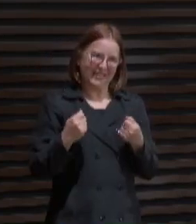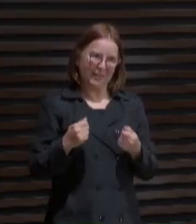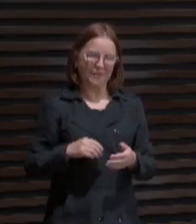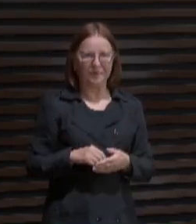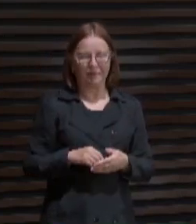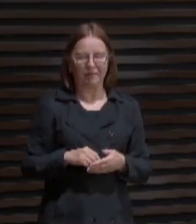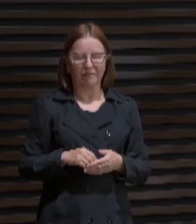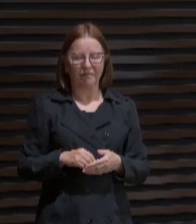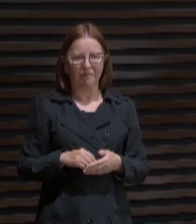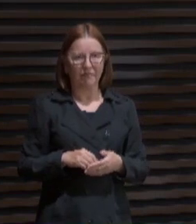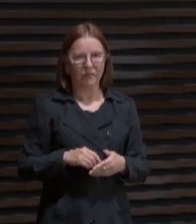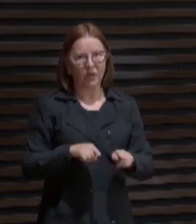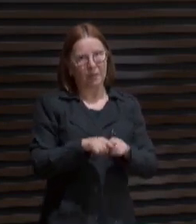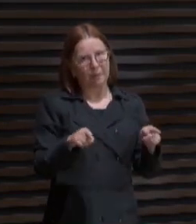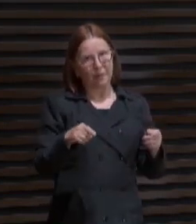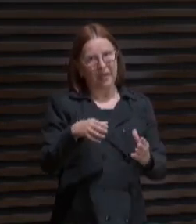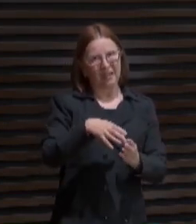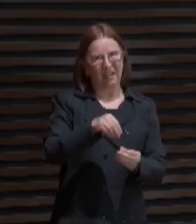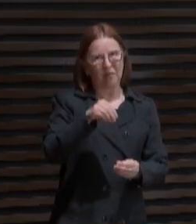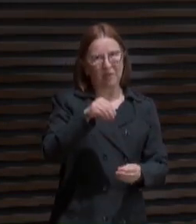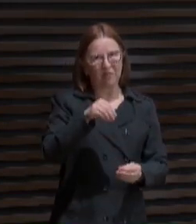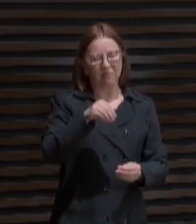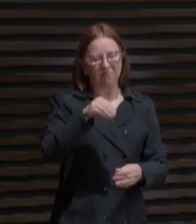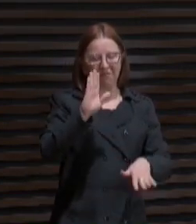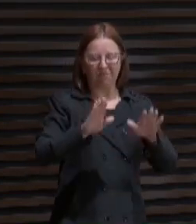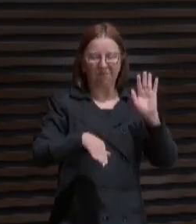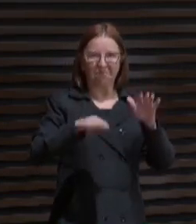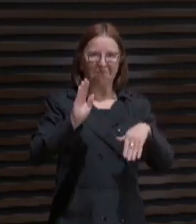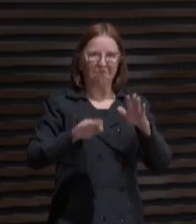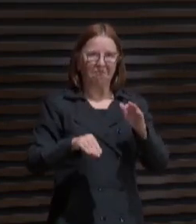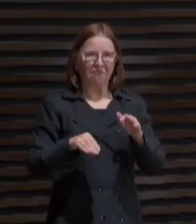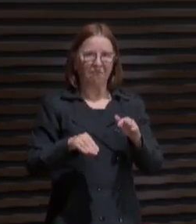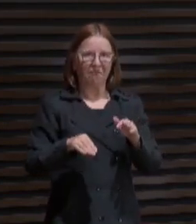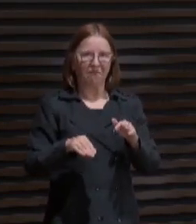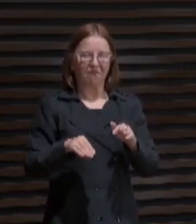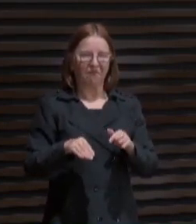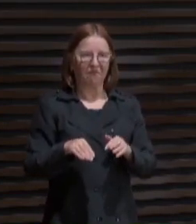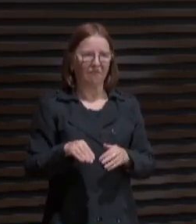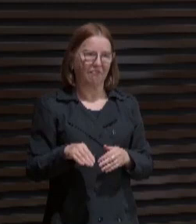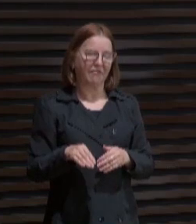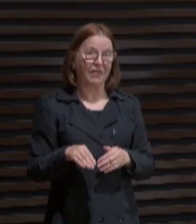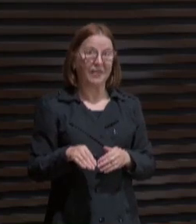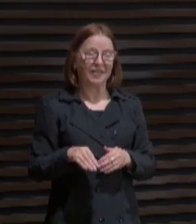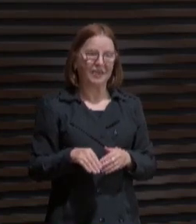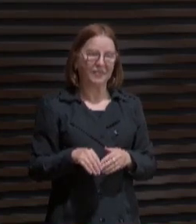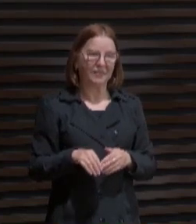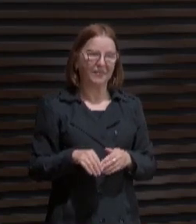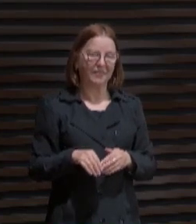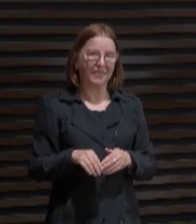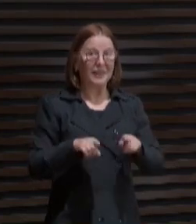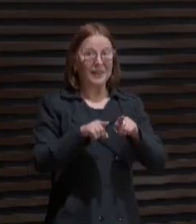Mesmo assim, a alma é vacilante, é amiga da incerteza. Com efeito,